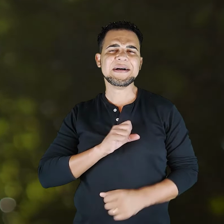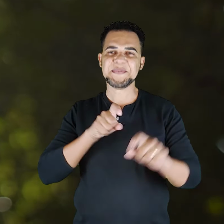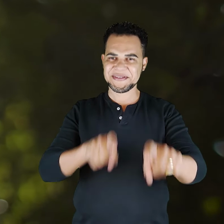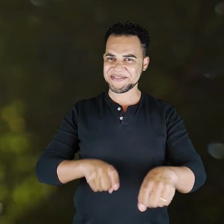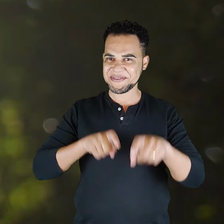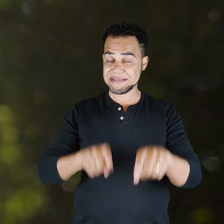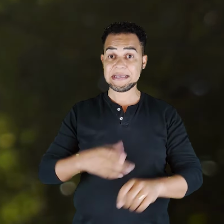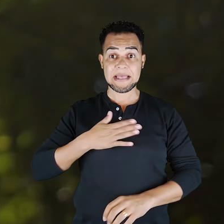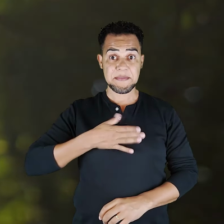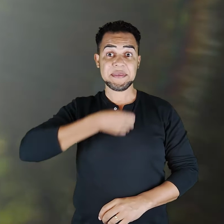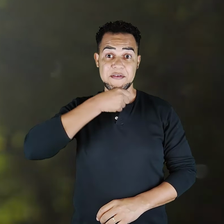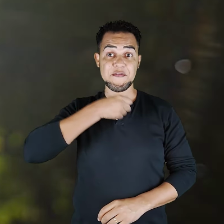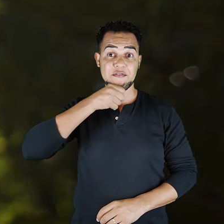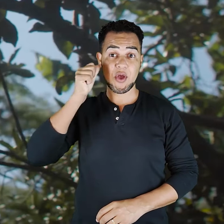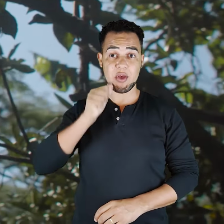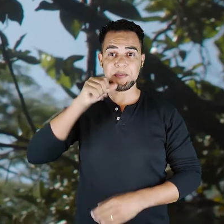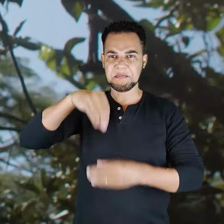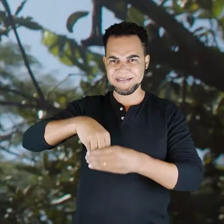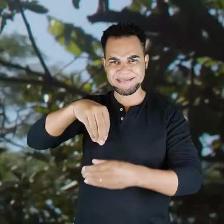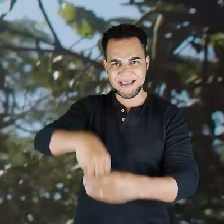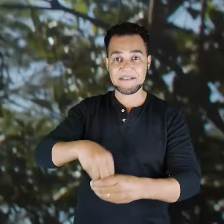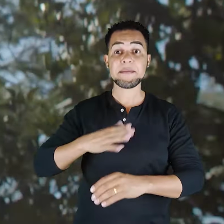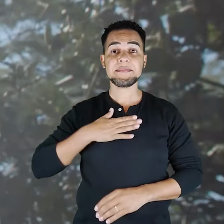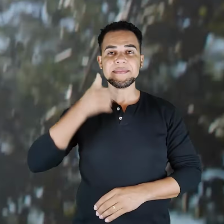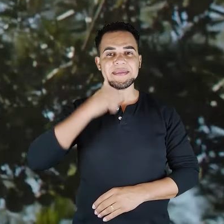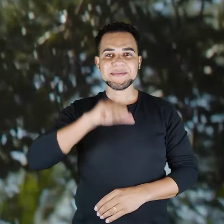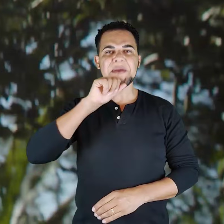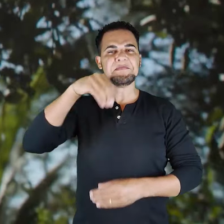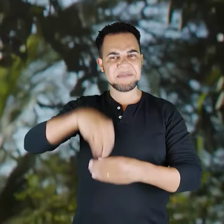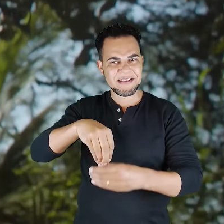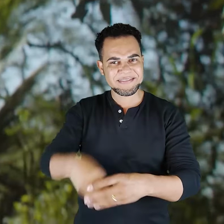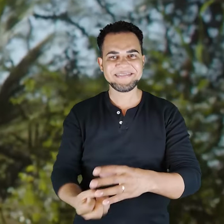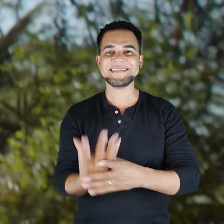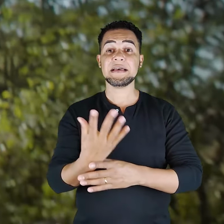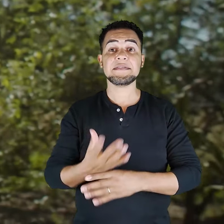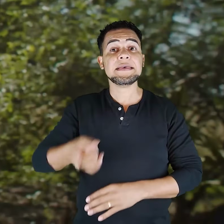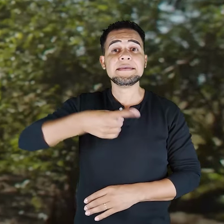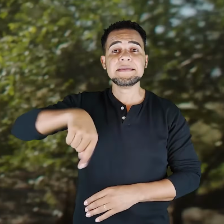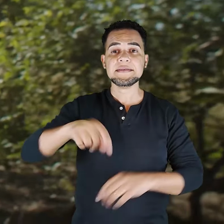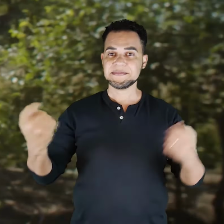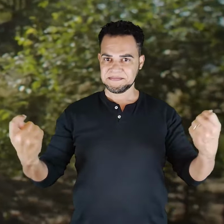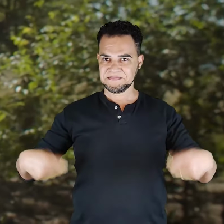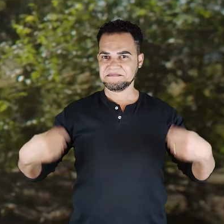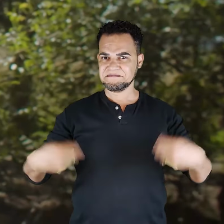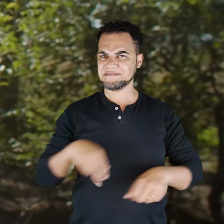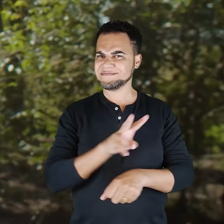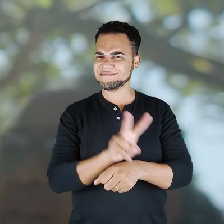amo a roça. A minha avó plantava, minha mãe plantava. E a gente